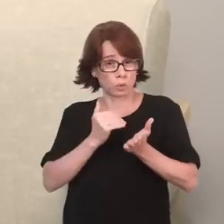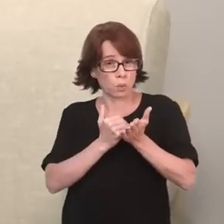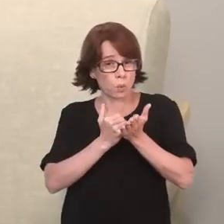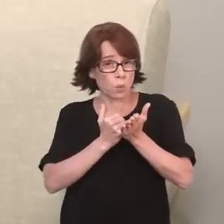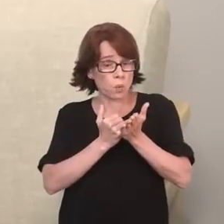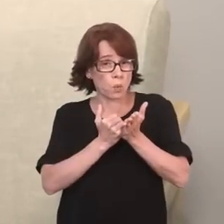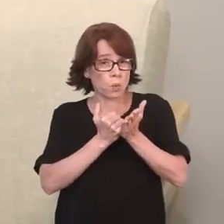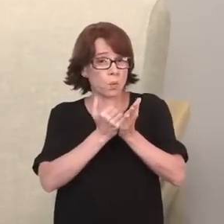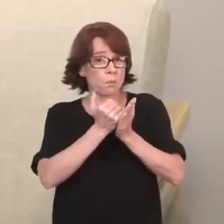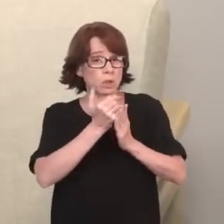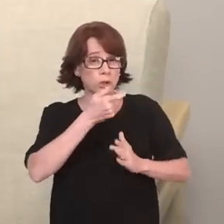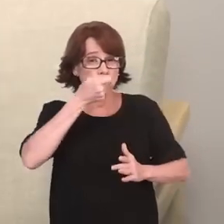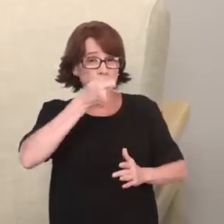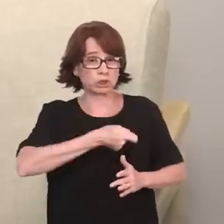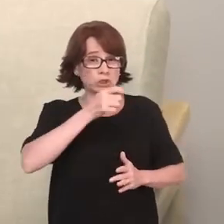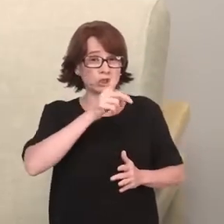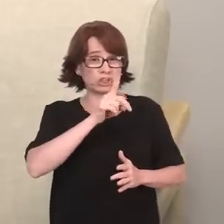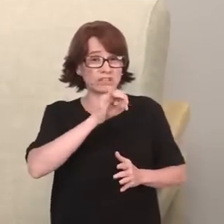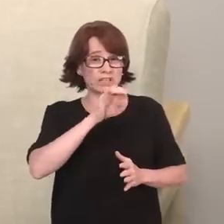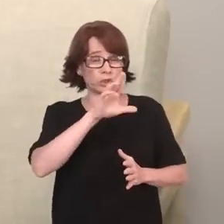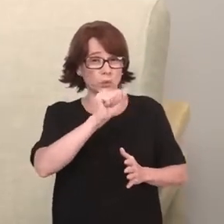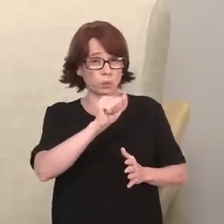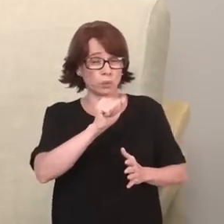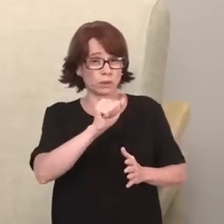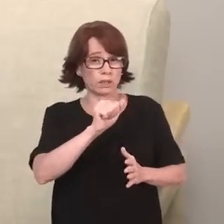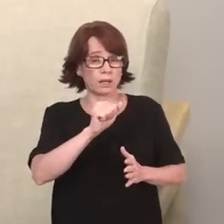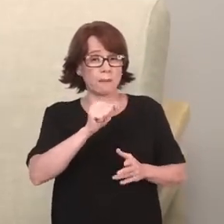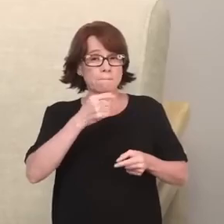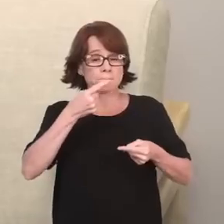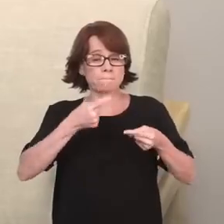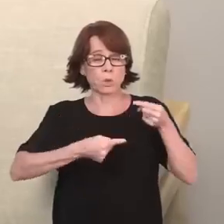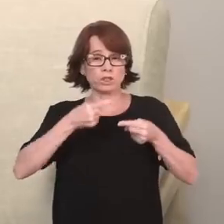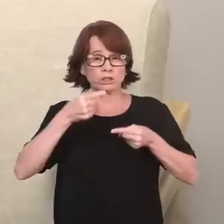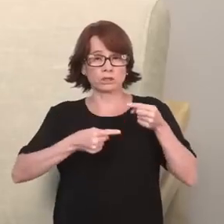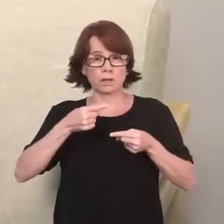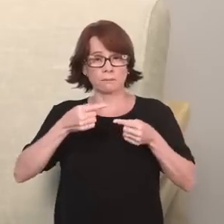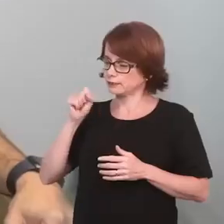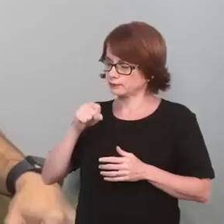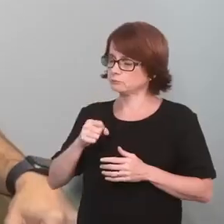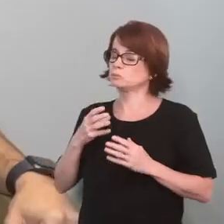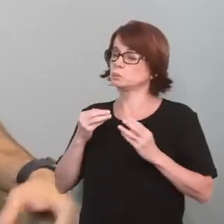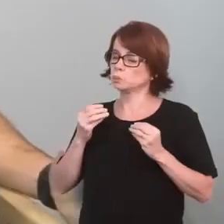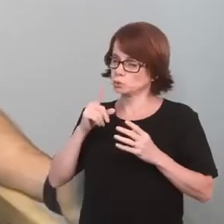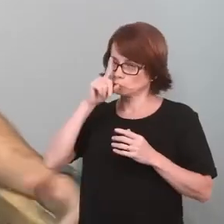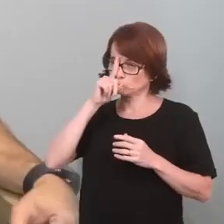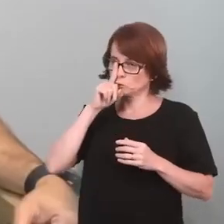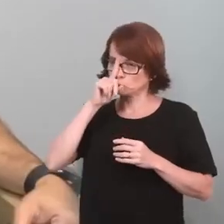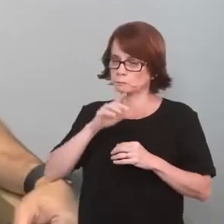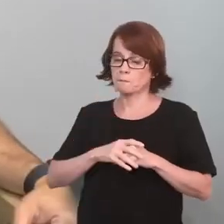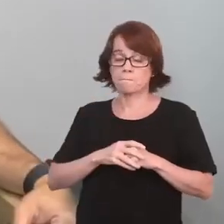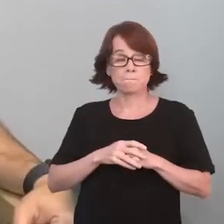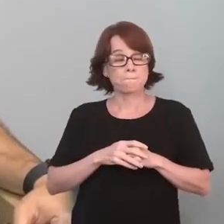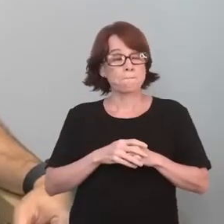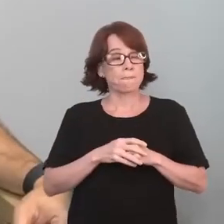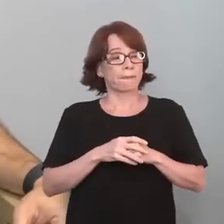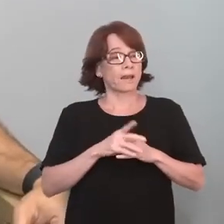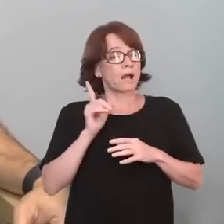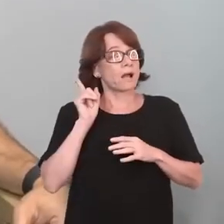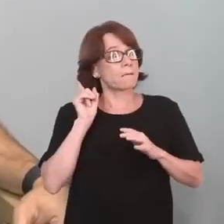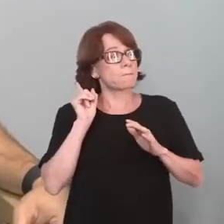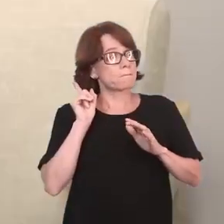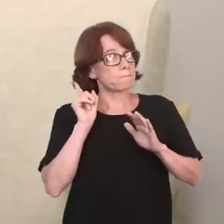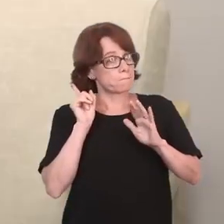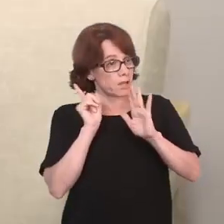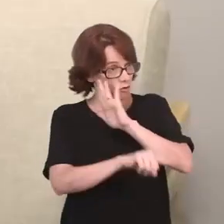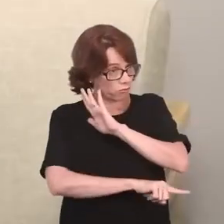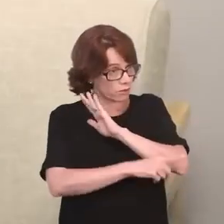Quando começou aquela ditadura do politicamente correto, eu vi que o negócio estava ficando perigoso. Bia, o agro do DF.